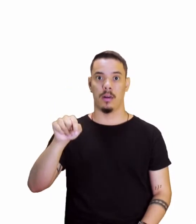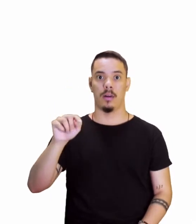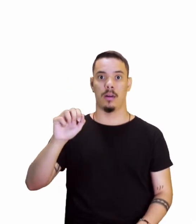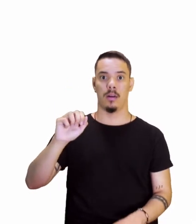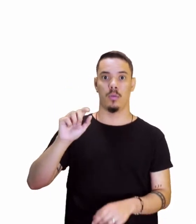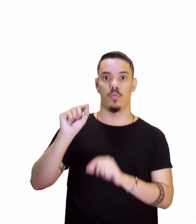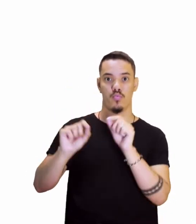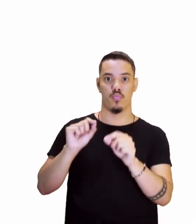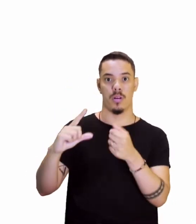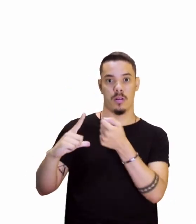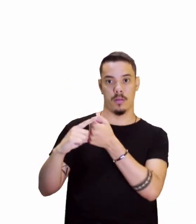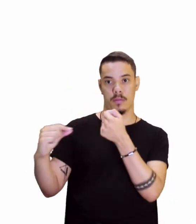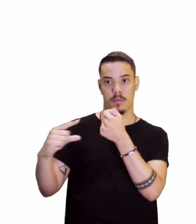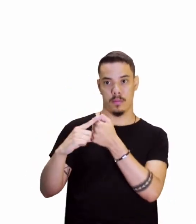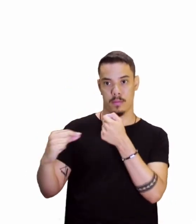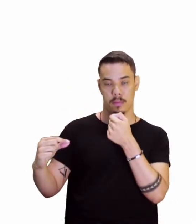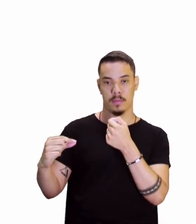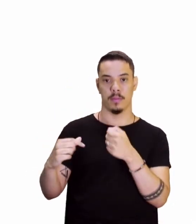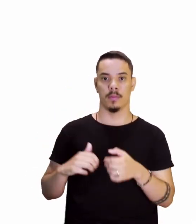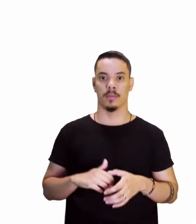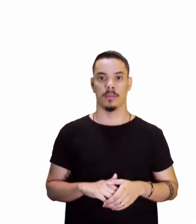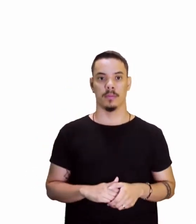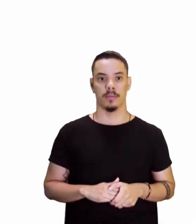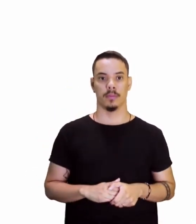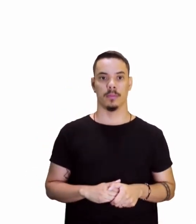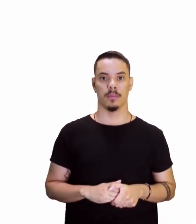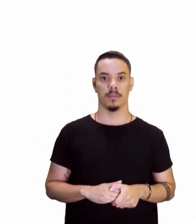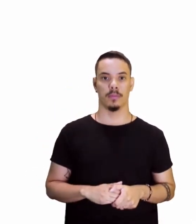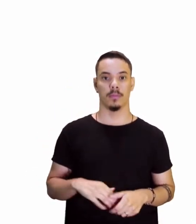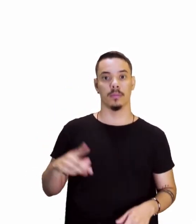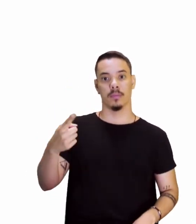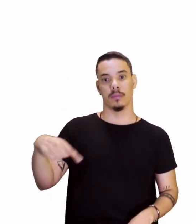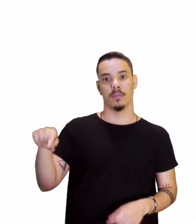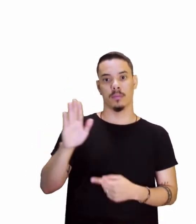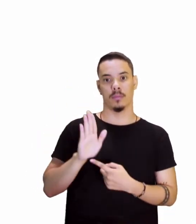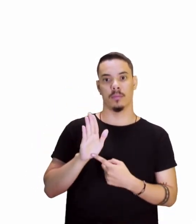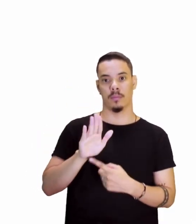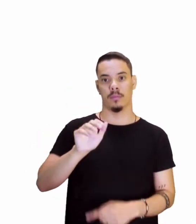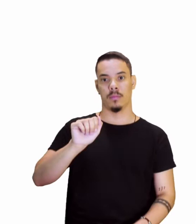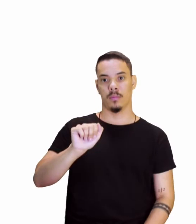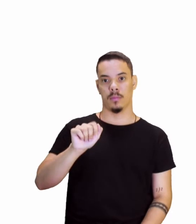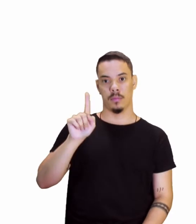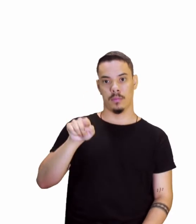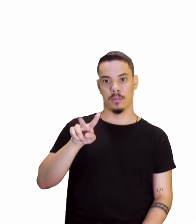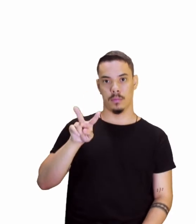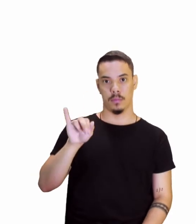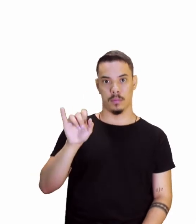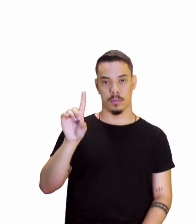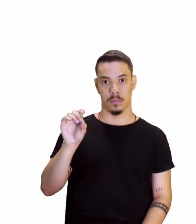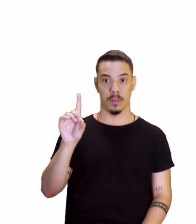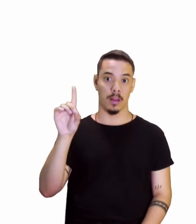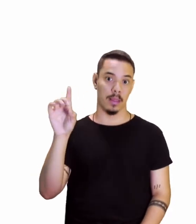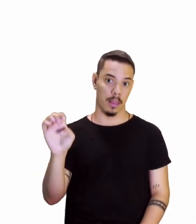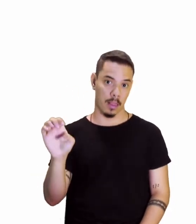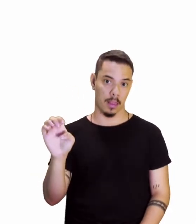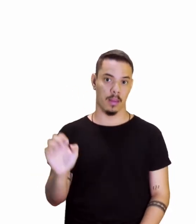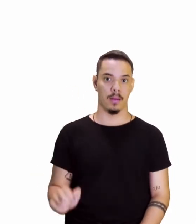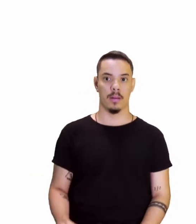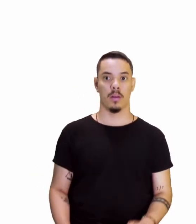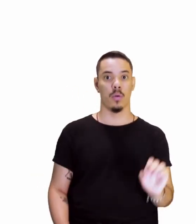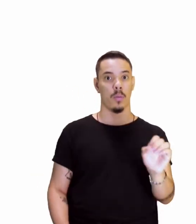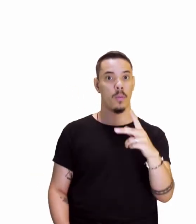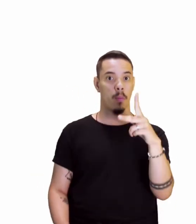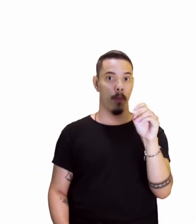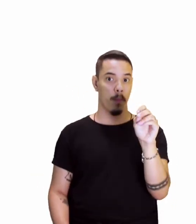aí. Olha, fazendo a correção. Aquele que se mostra ávido de opor